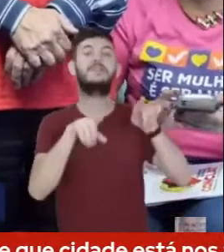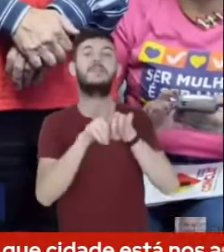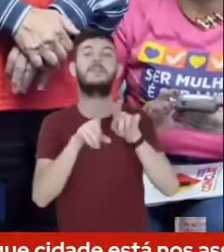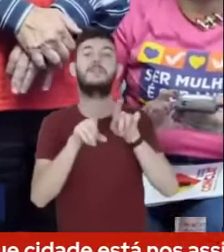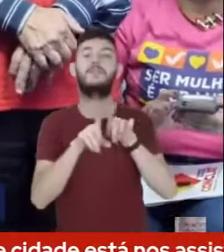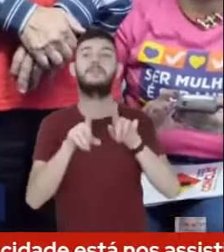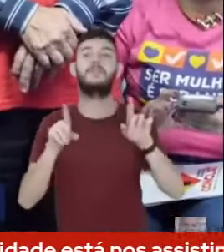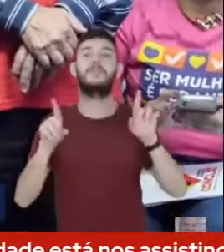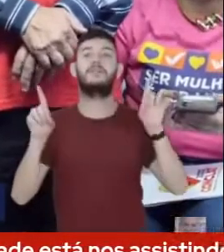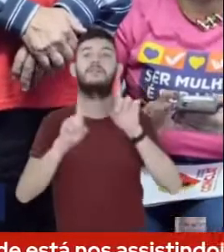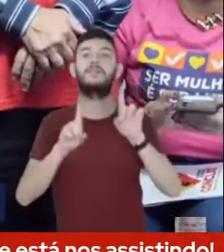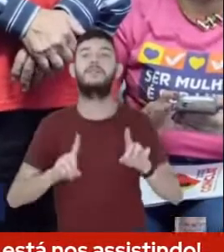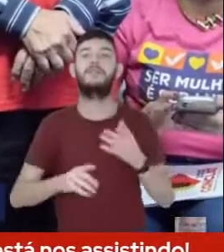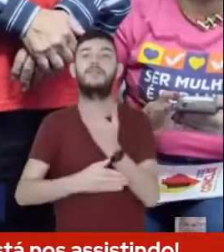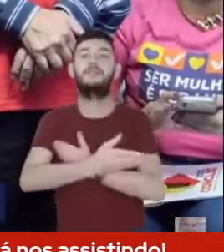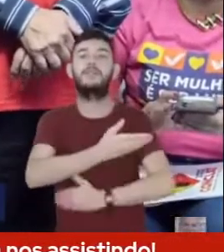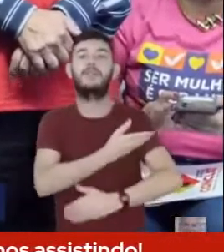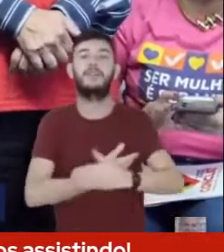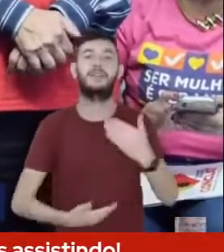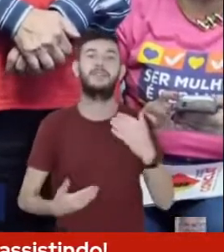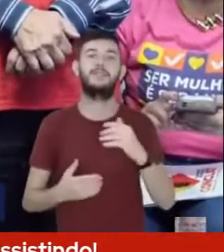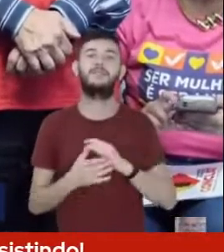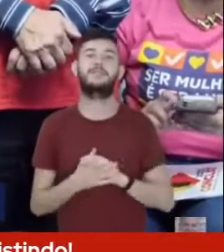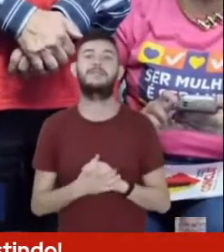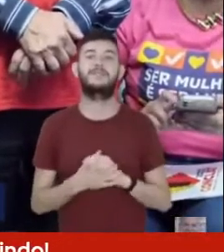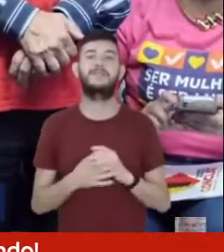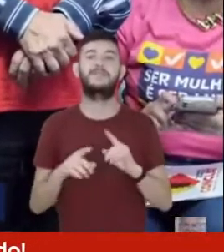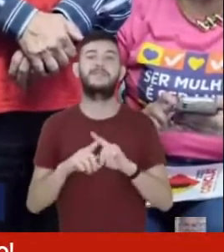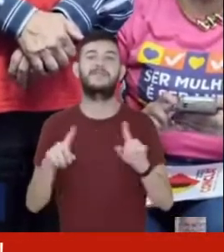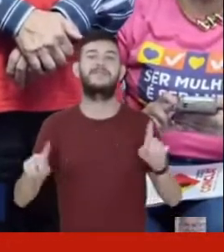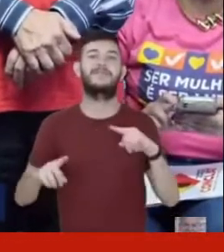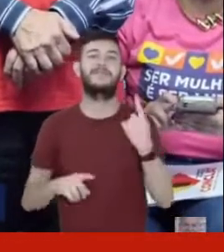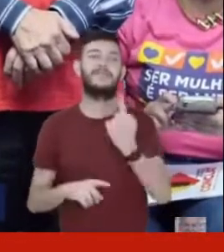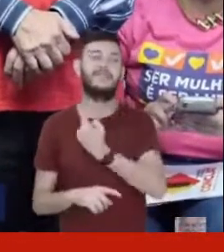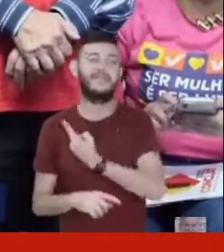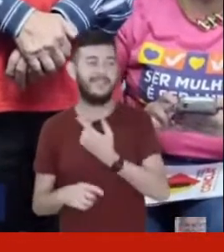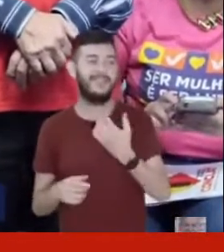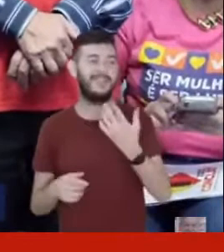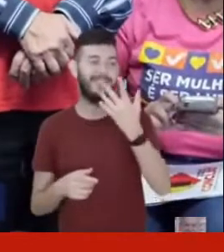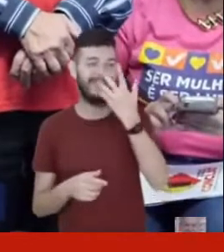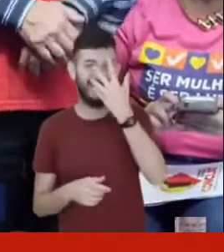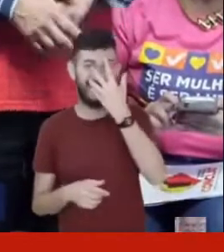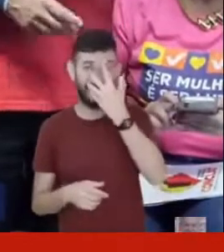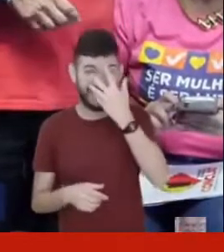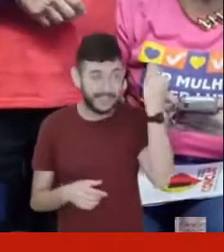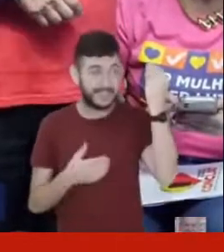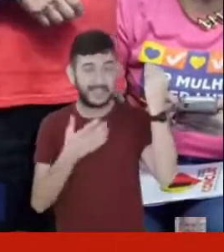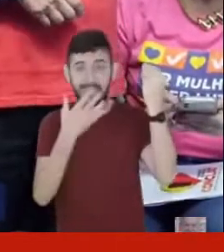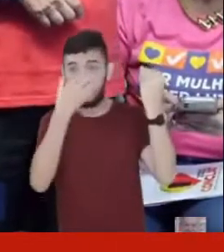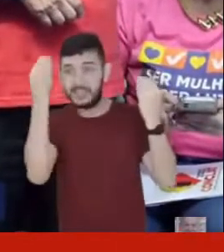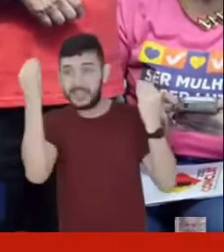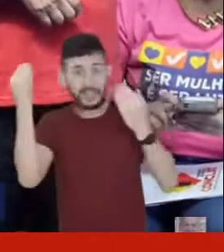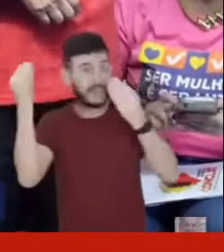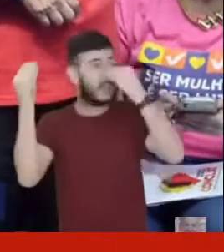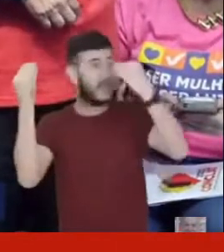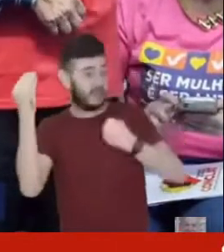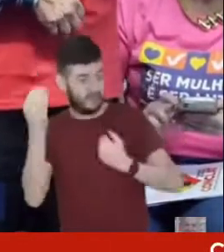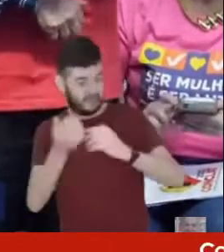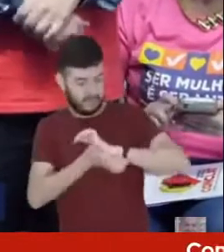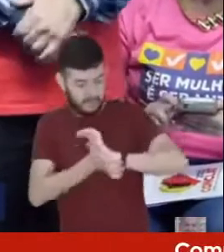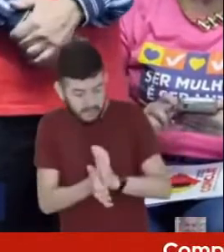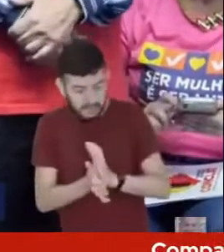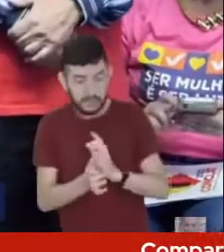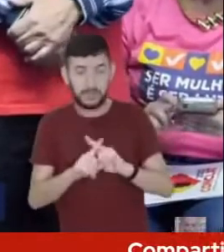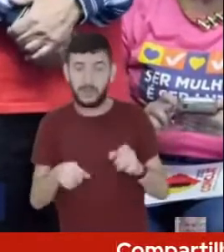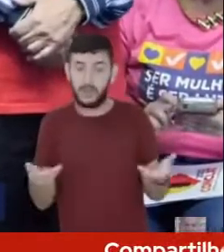Fomos esquecidas e ignoradas ao longo da história, mas agora estamos aqui com voz e com